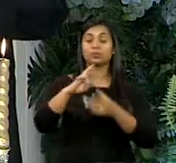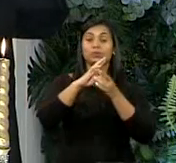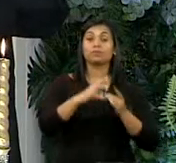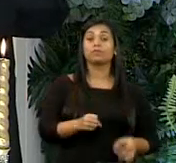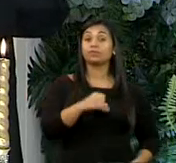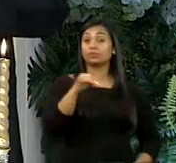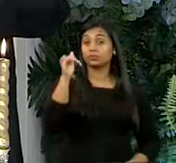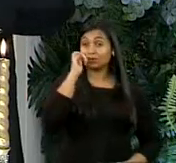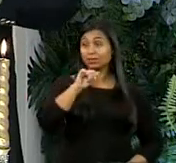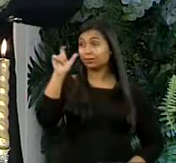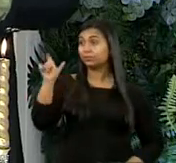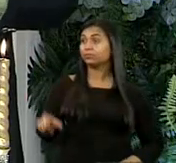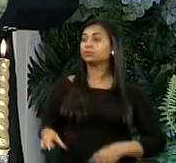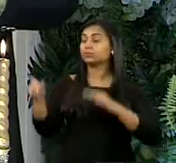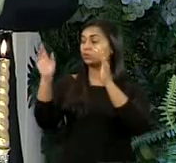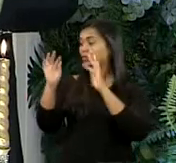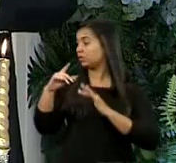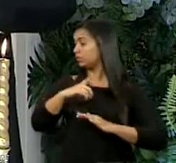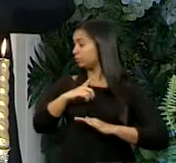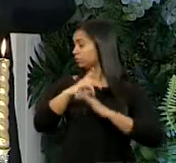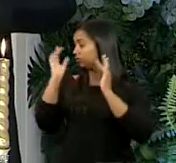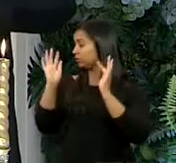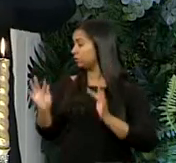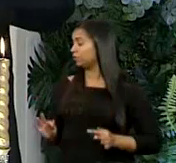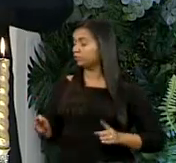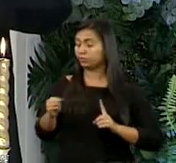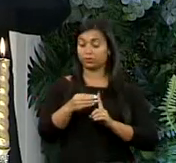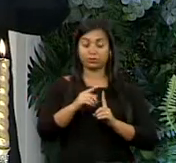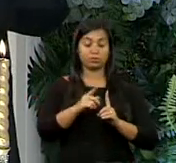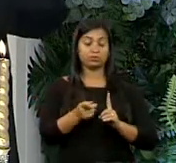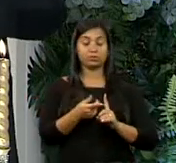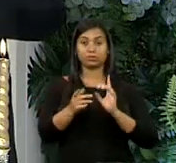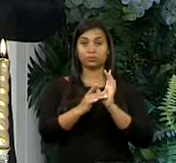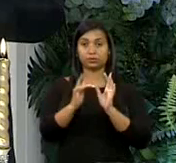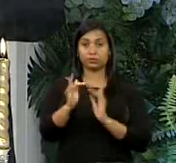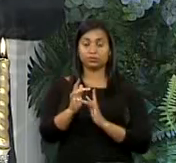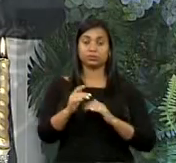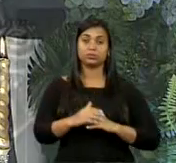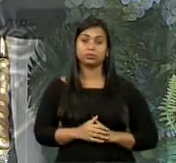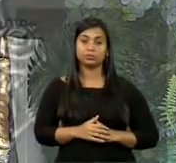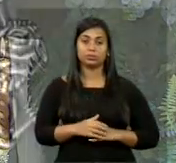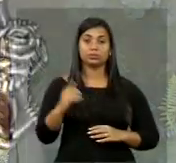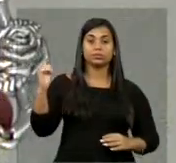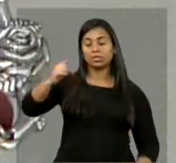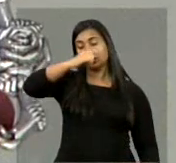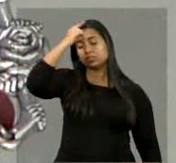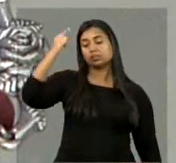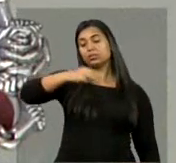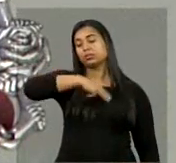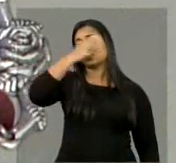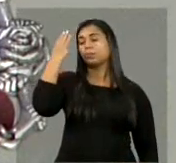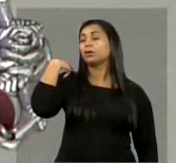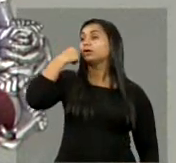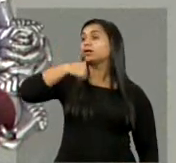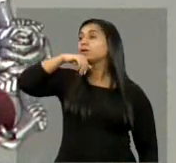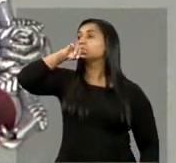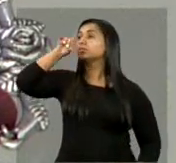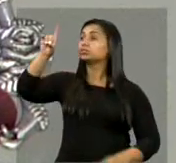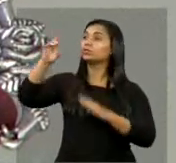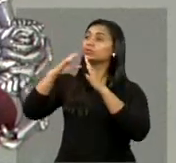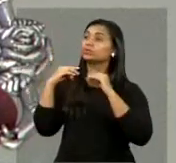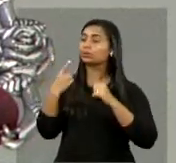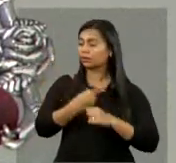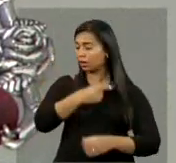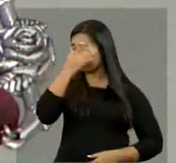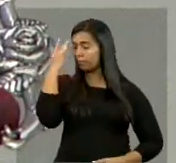o Senhor é convosco. Bendita sois vós entre as mulheres, e bendito é o fruto do vosso ventre, Jesus. Santa Maria, Mãe